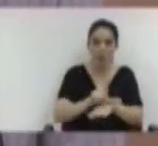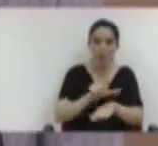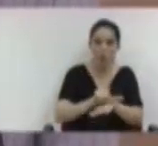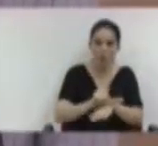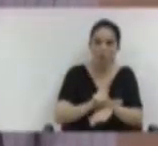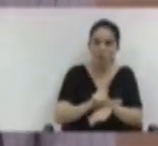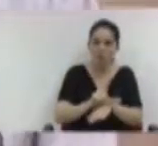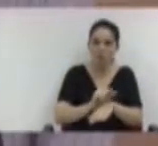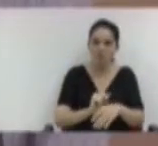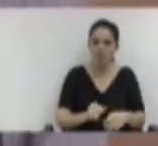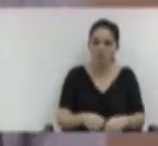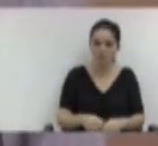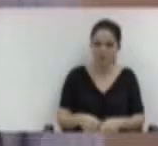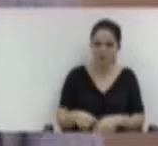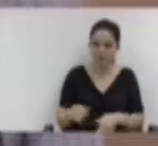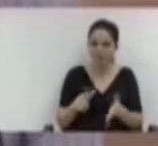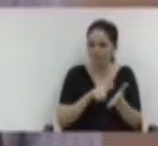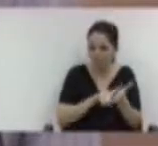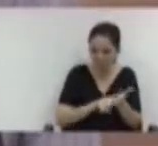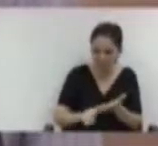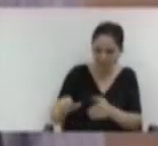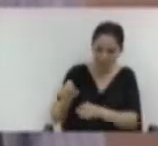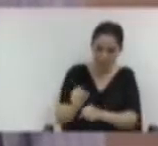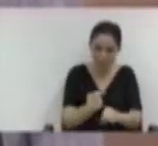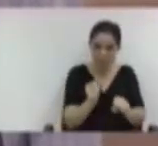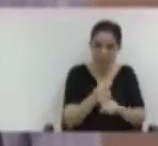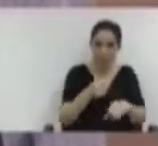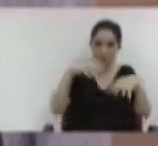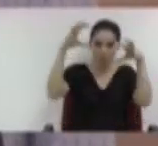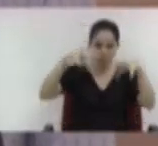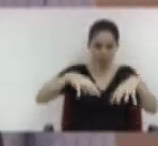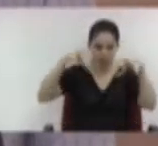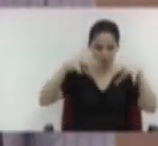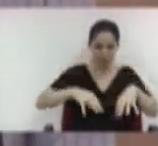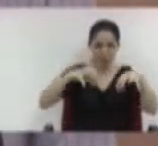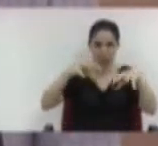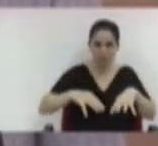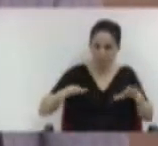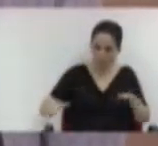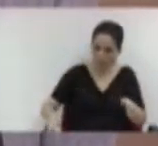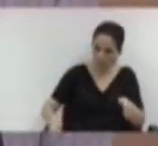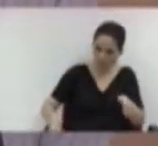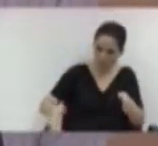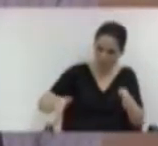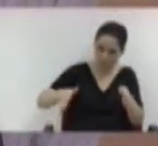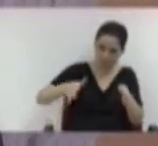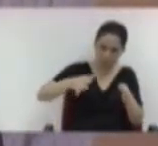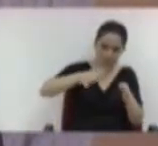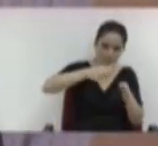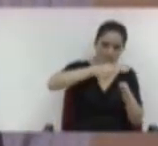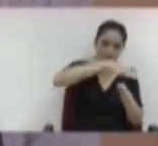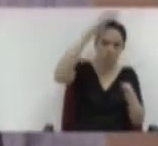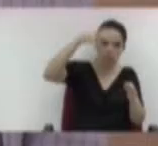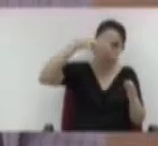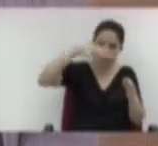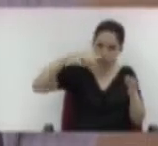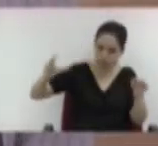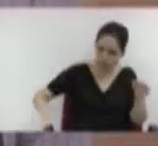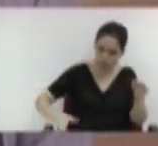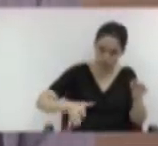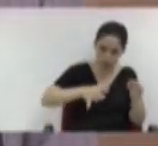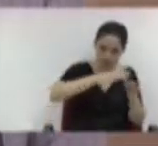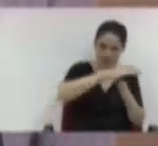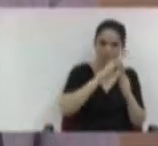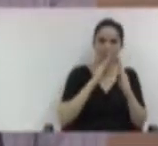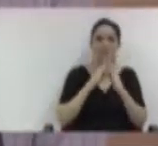estávamos lá, limpando o que a chuva fez, a enchente que deu. Só que daí está todo mundo